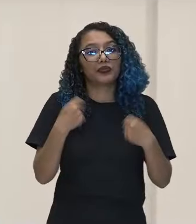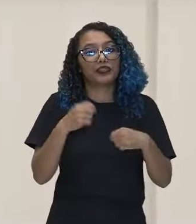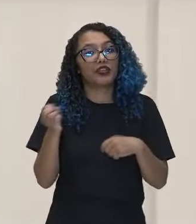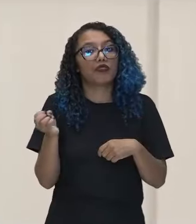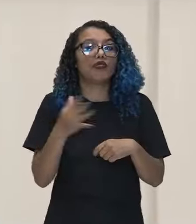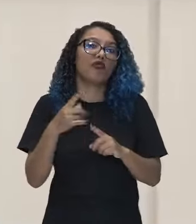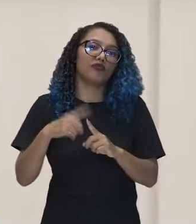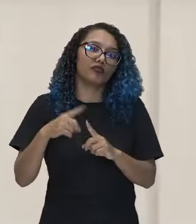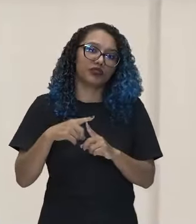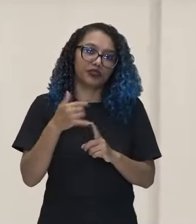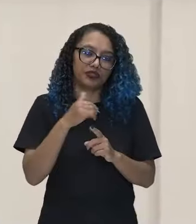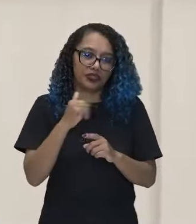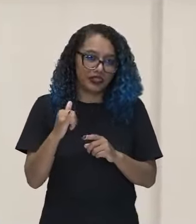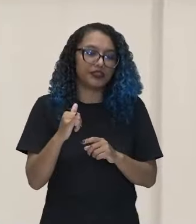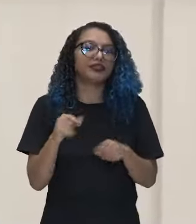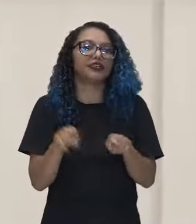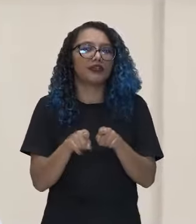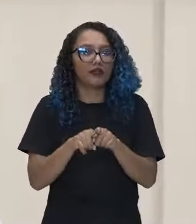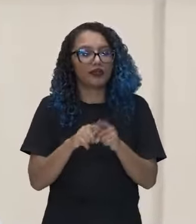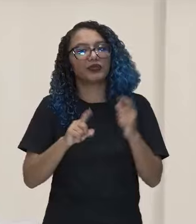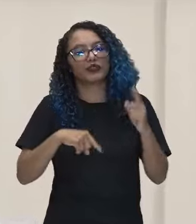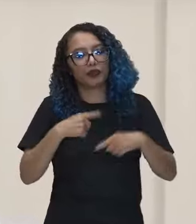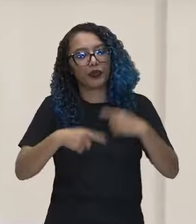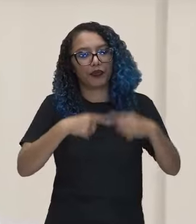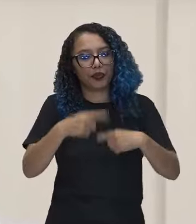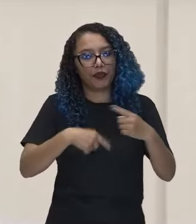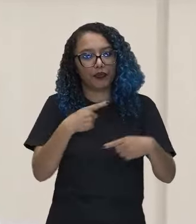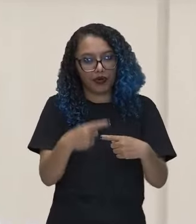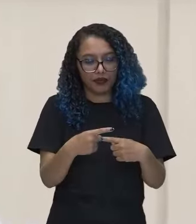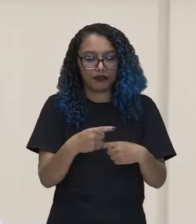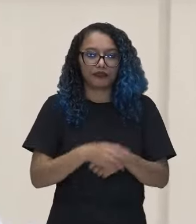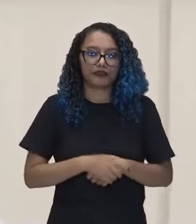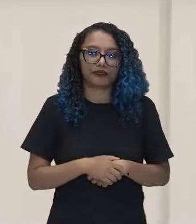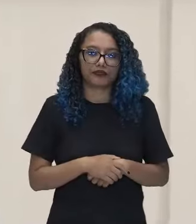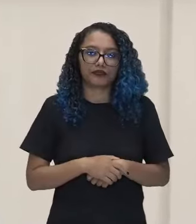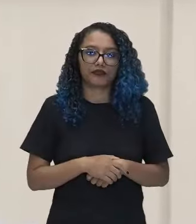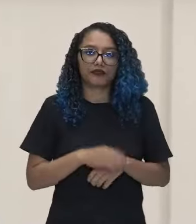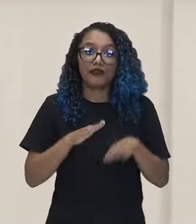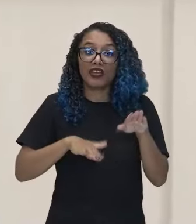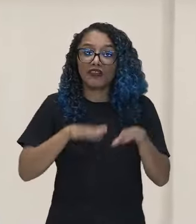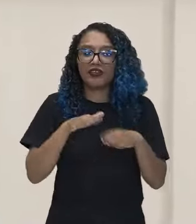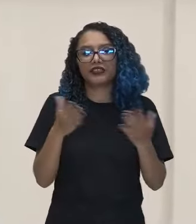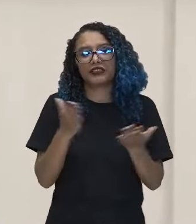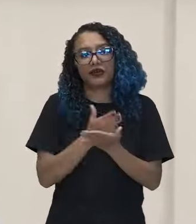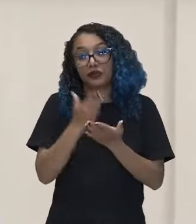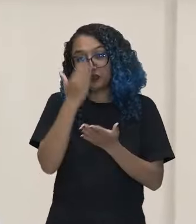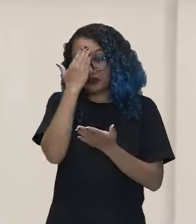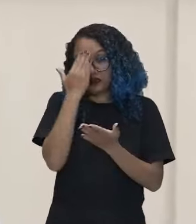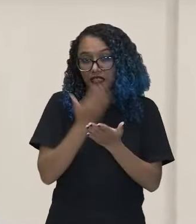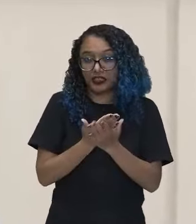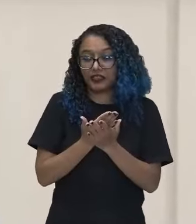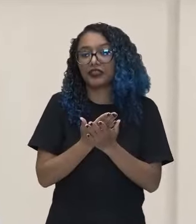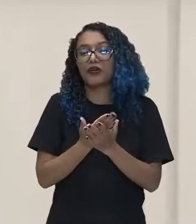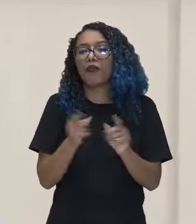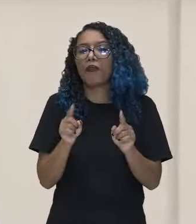vão gerar mais energia. Então, se a gente olhar, mesmo talvez os mais céticos hoje, eles já entendem que a